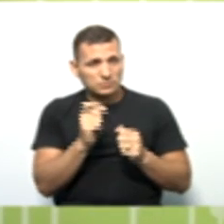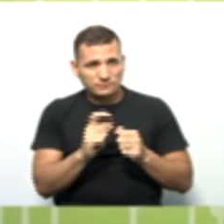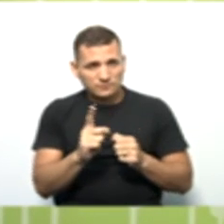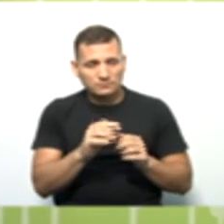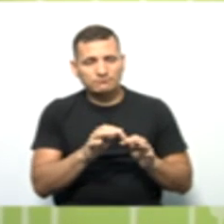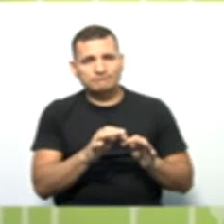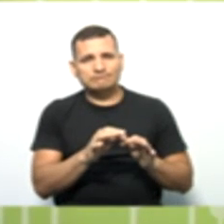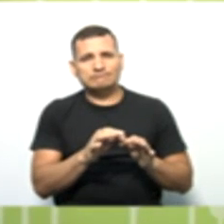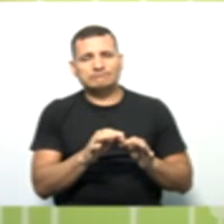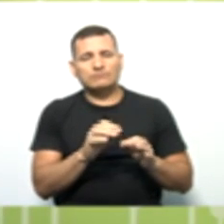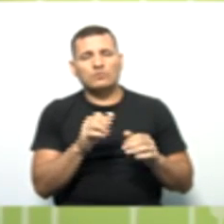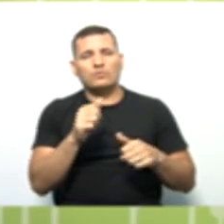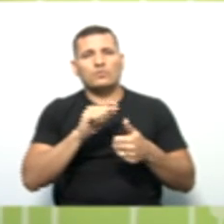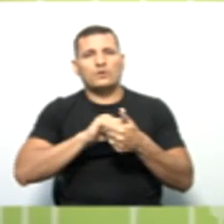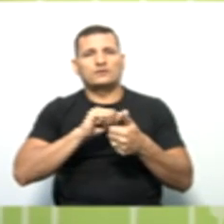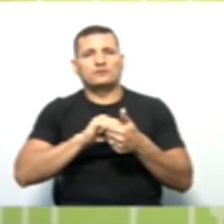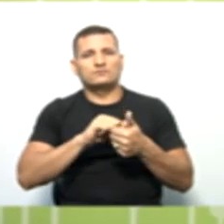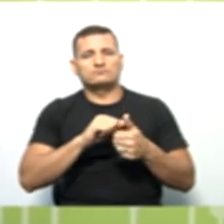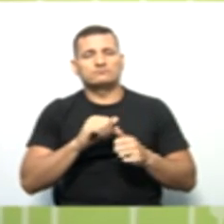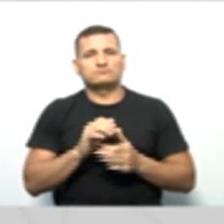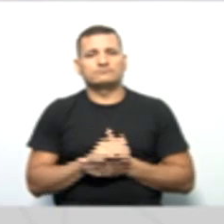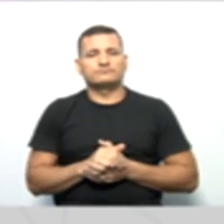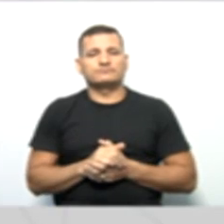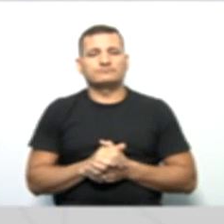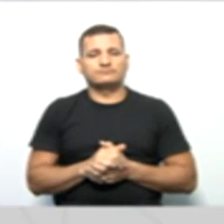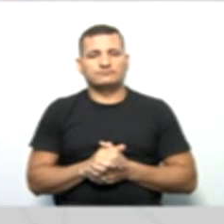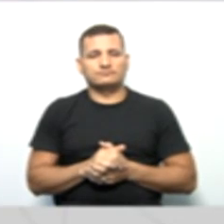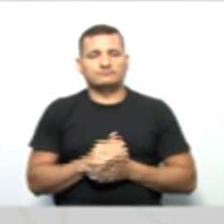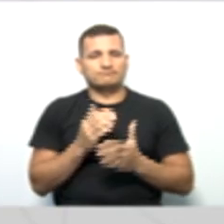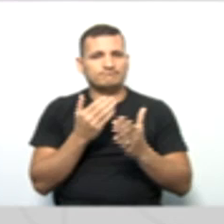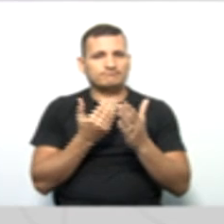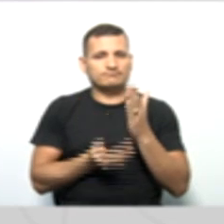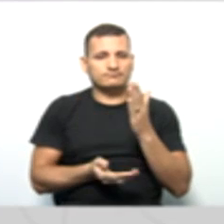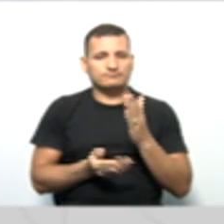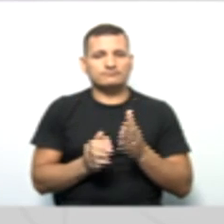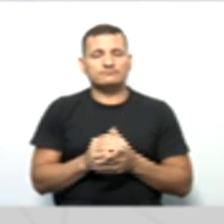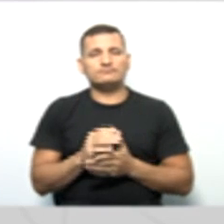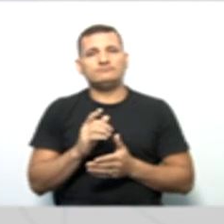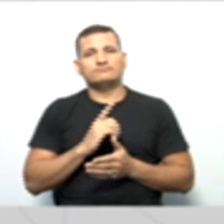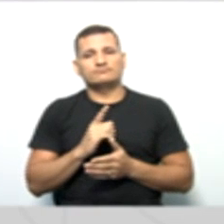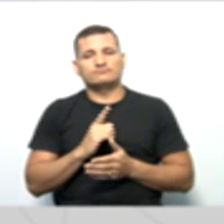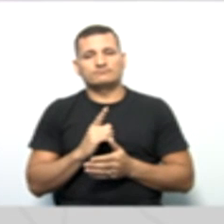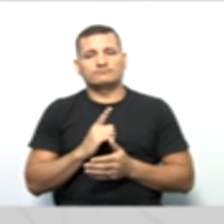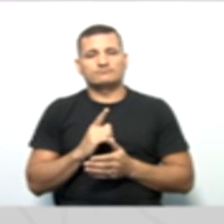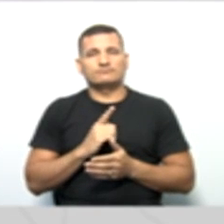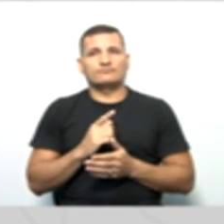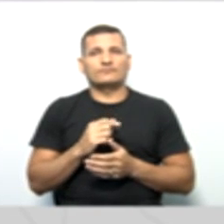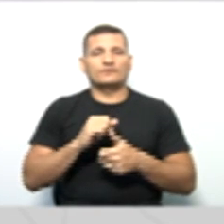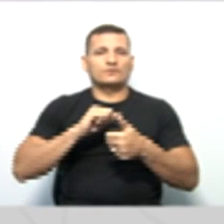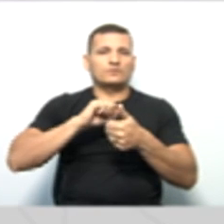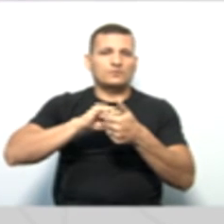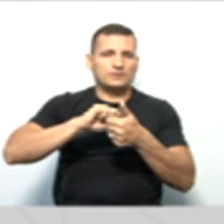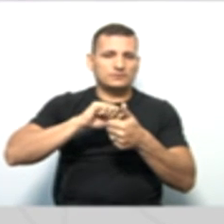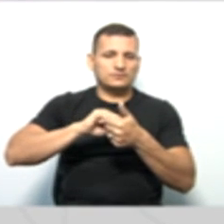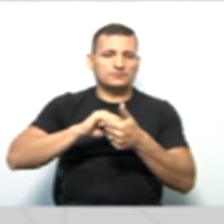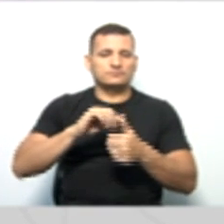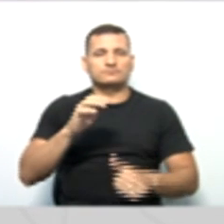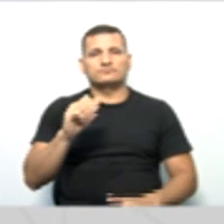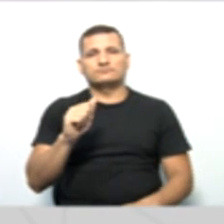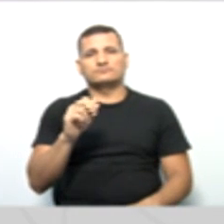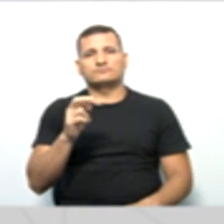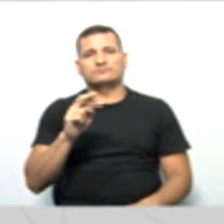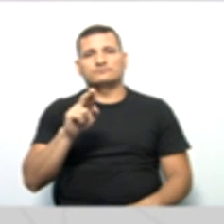vou estar. Tá bom, gente? Então, a gente tem aqui, ó, os atributos de qualidade, tá, gente? As diretrizes, como que